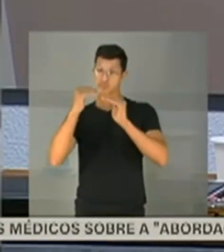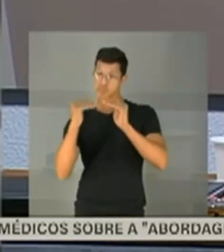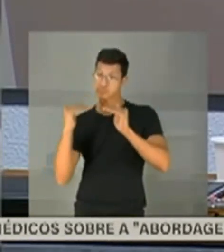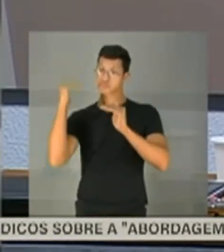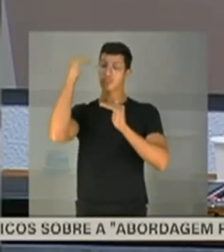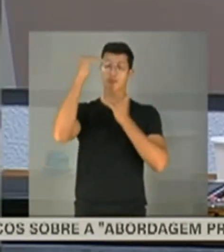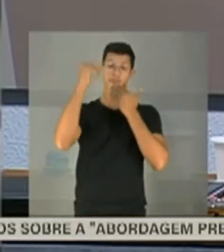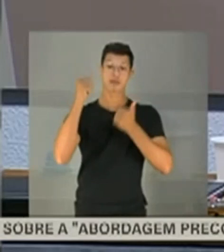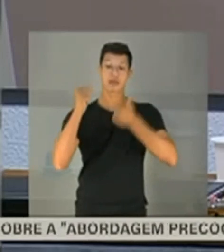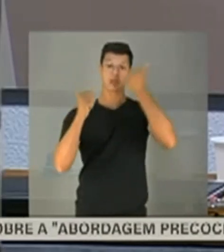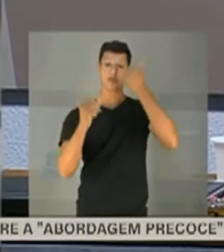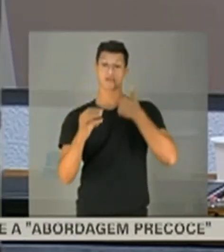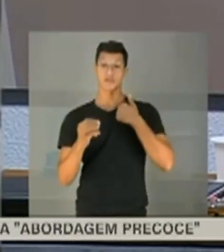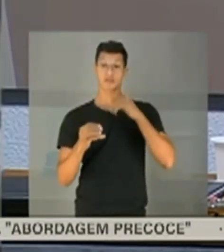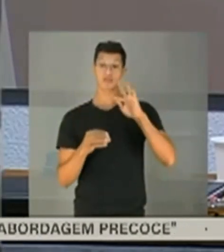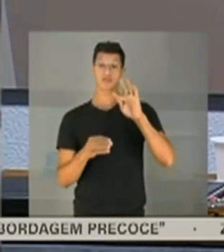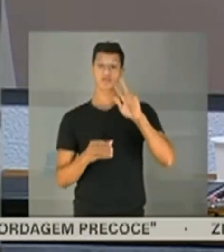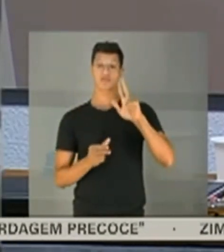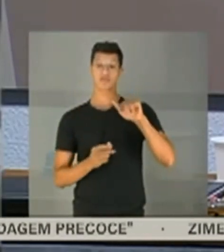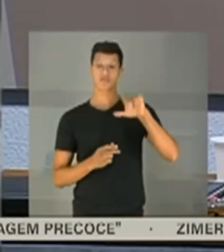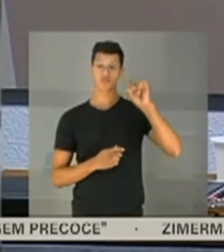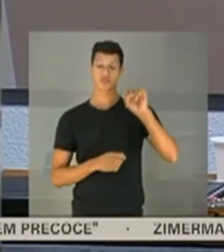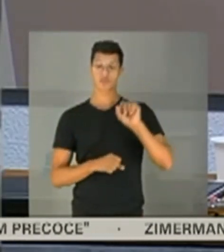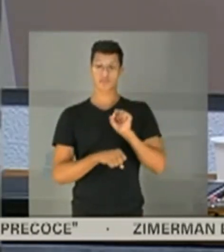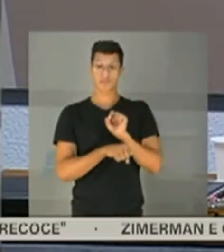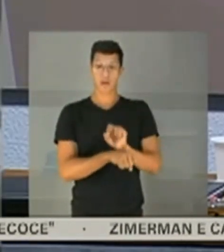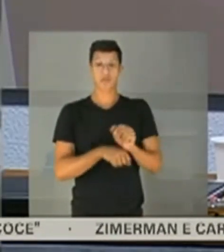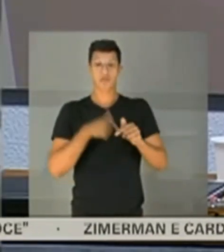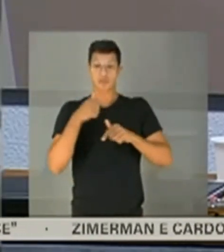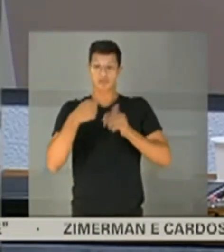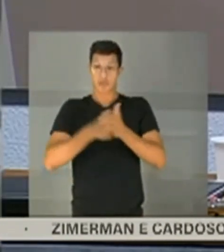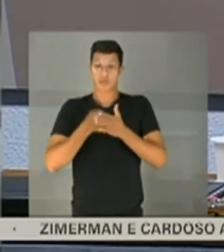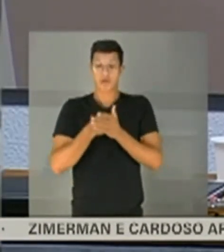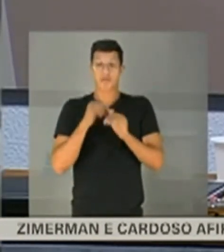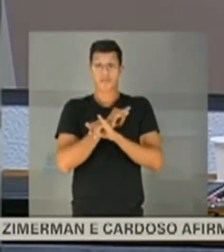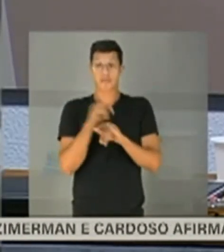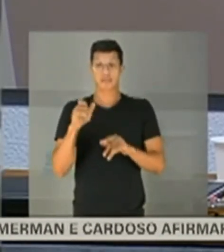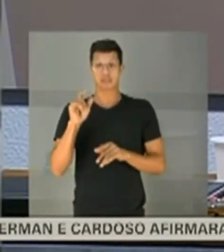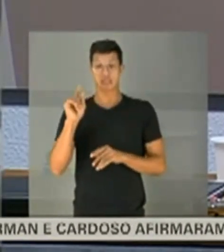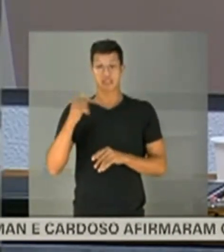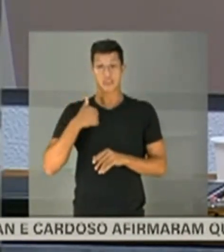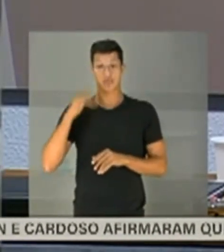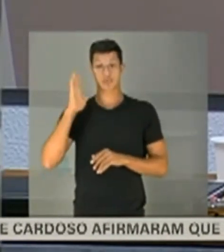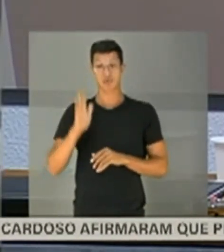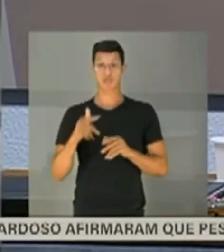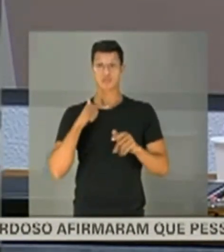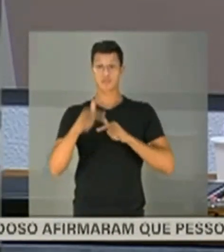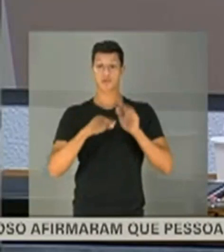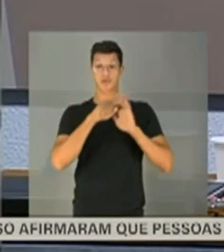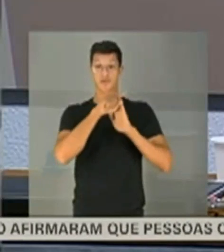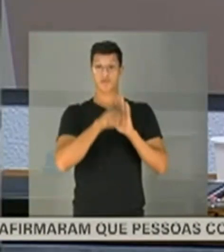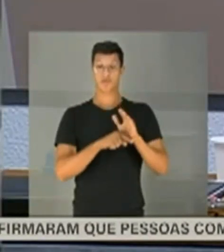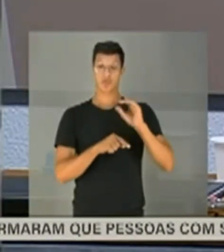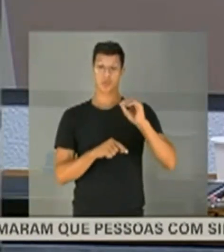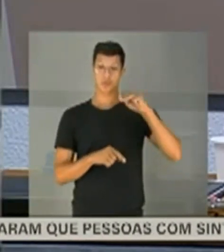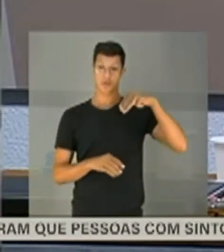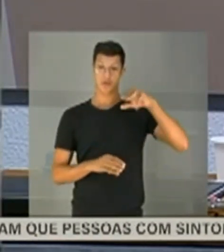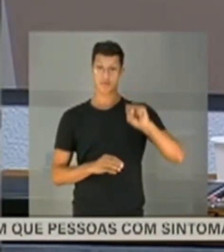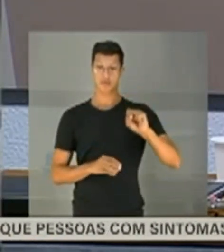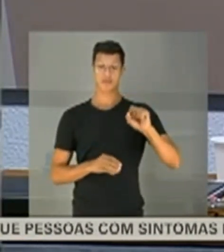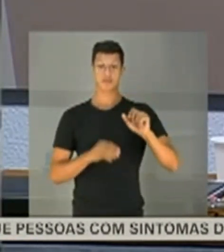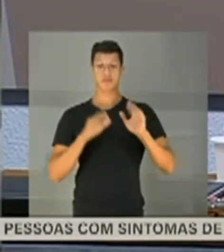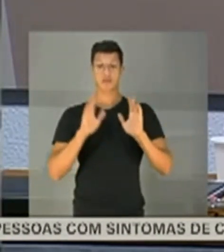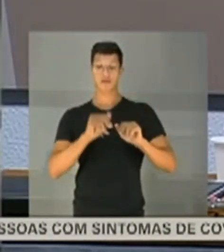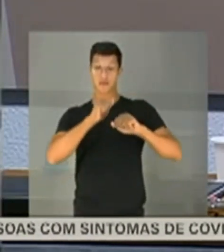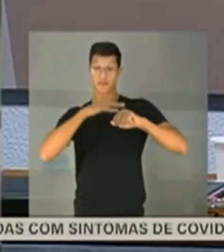condições melhores e o fundo parou de atuar. Mas, só para dizer que eu já atuei como consultor da Organização Mundial da Saúde.